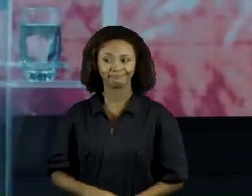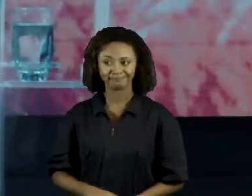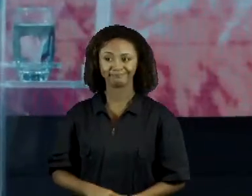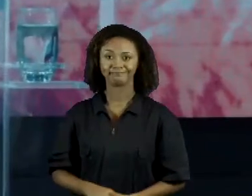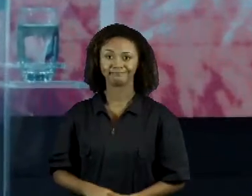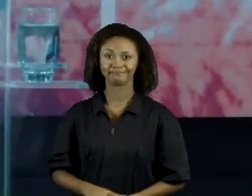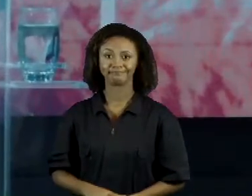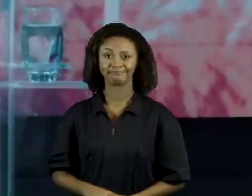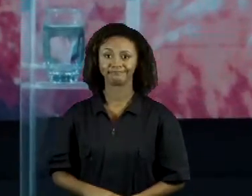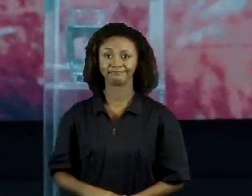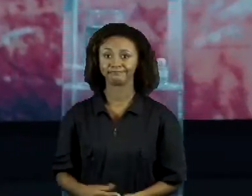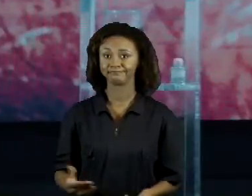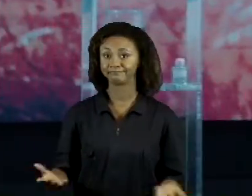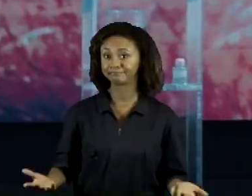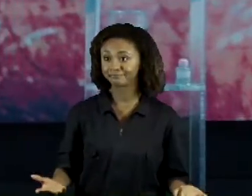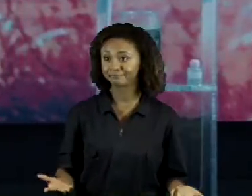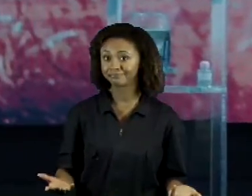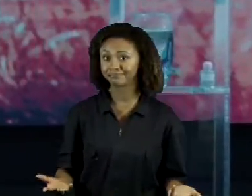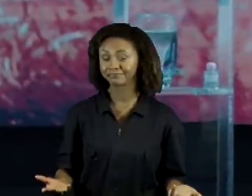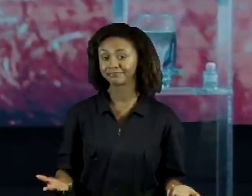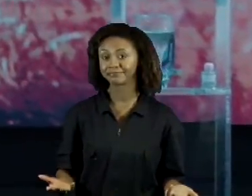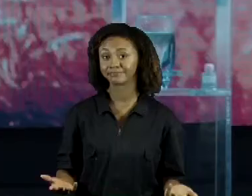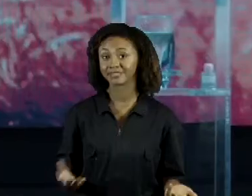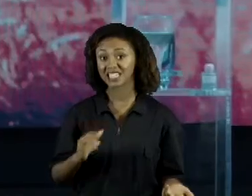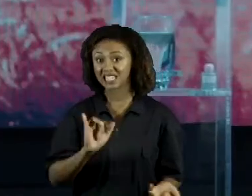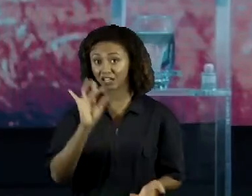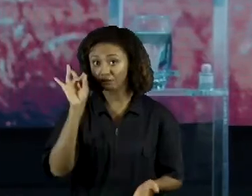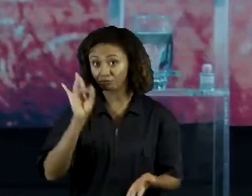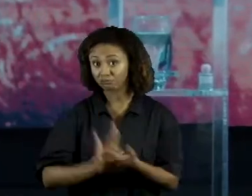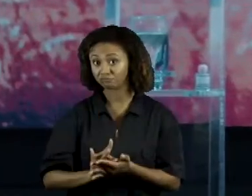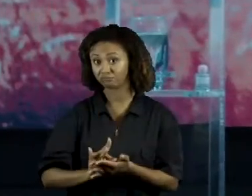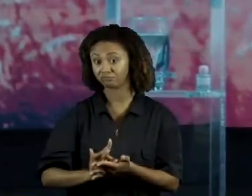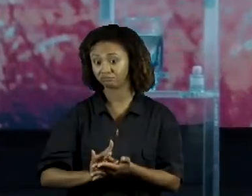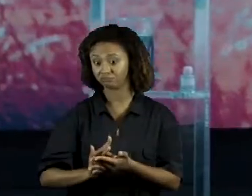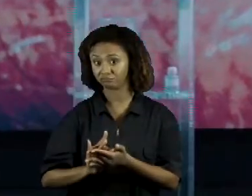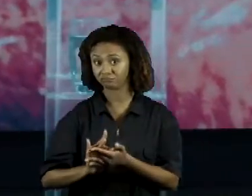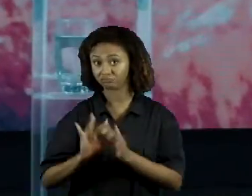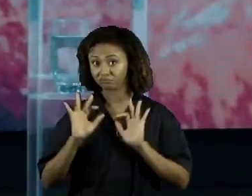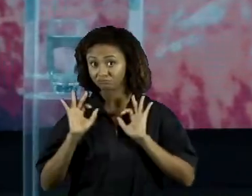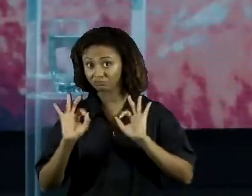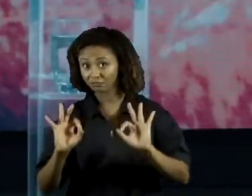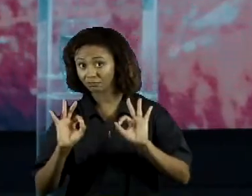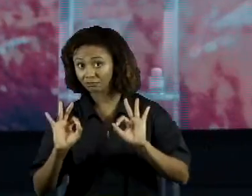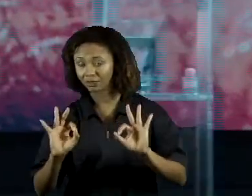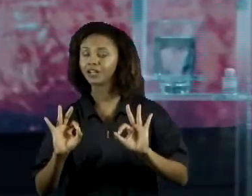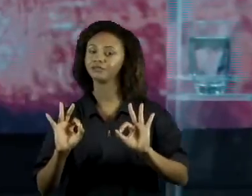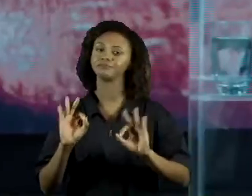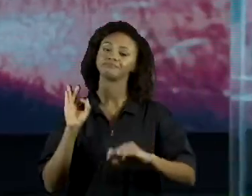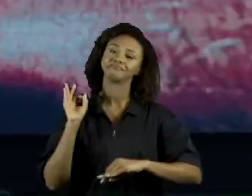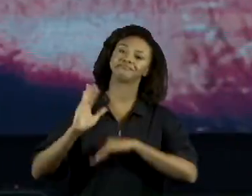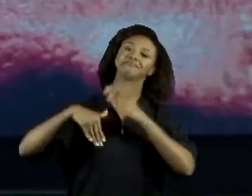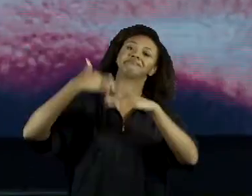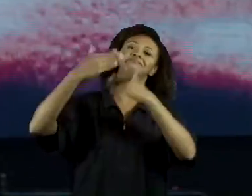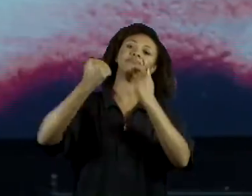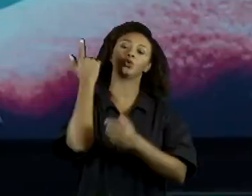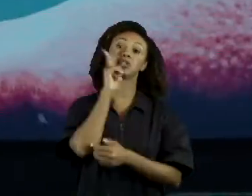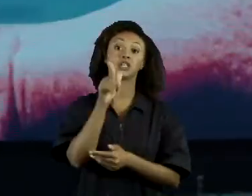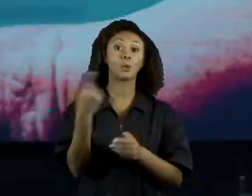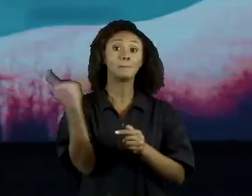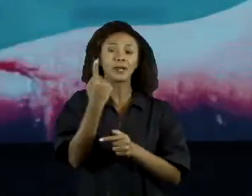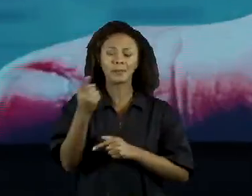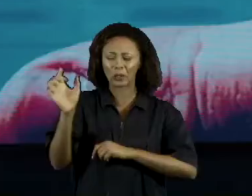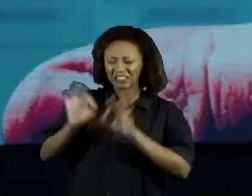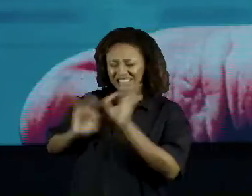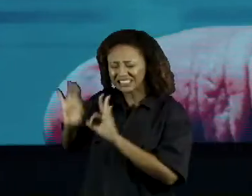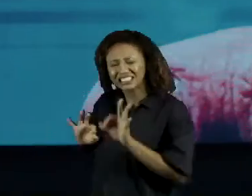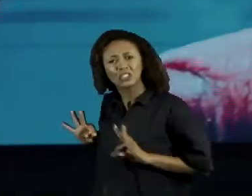O excelente prospera. Então o que você tem que fazer em primeiro lugar é se preparar em tudo. Qualquer